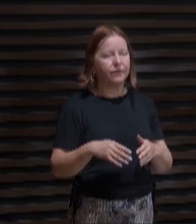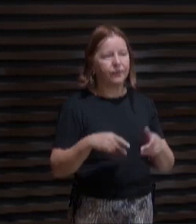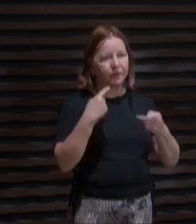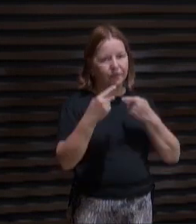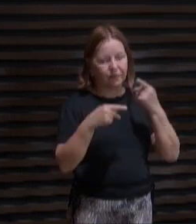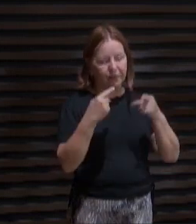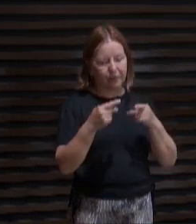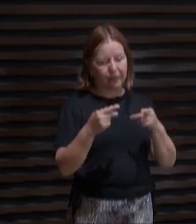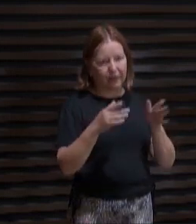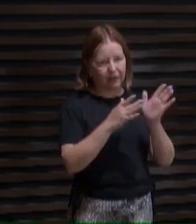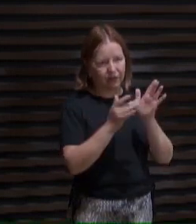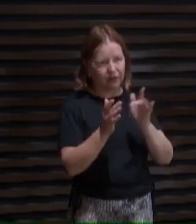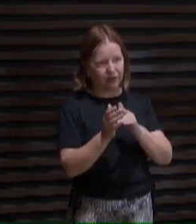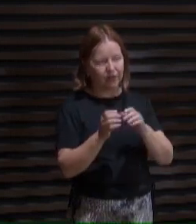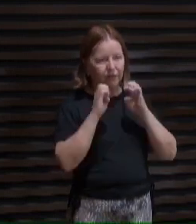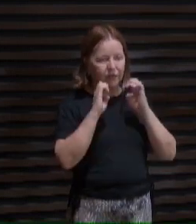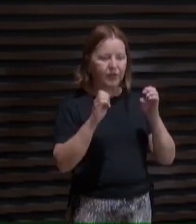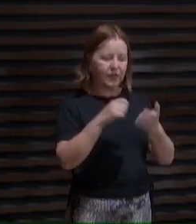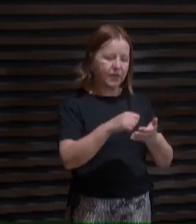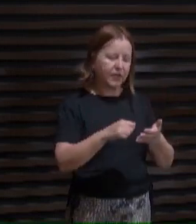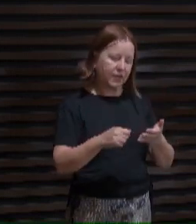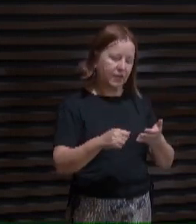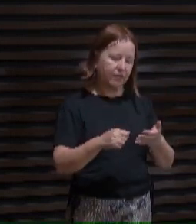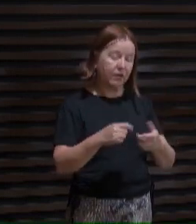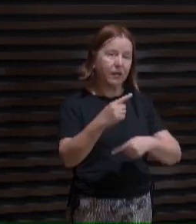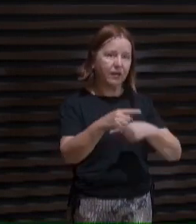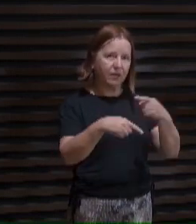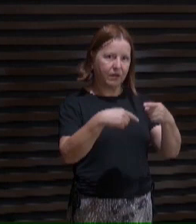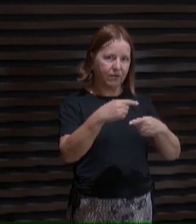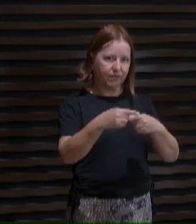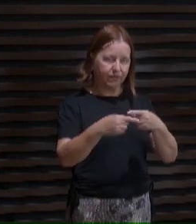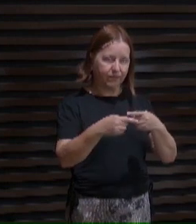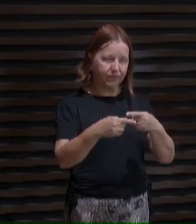É um evangelho escrito já posteriormente.